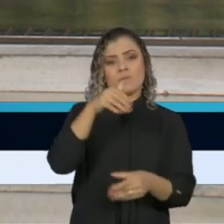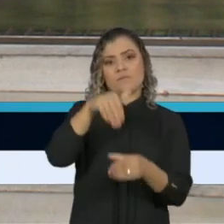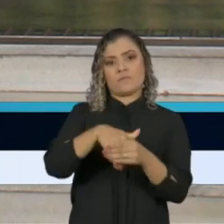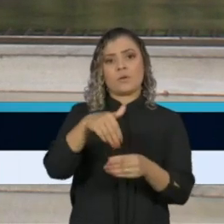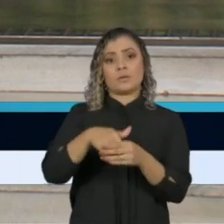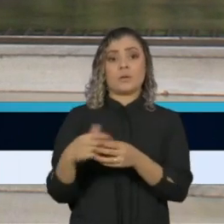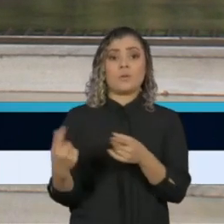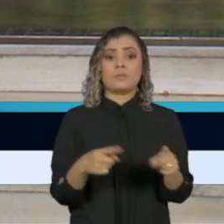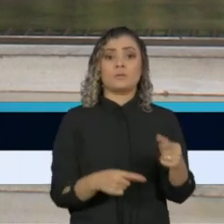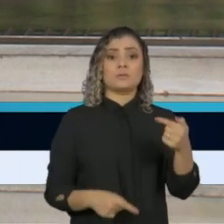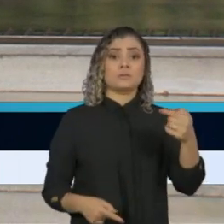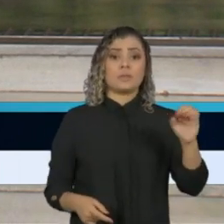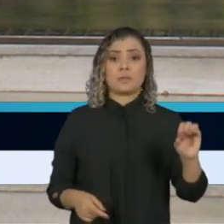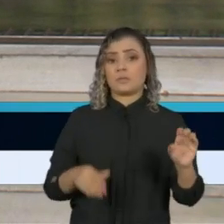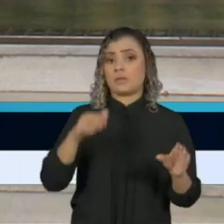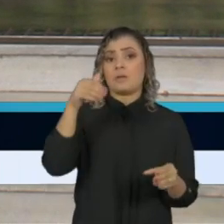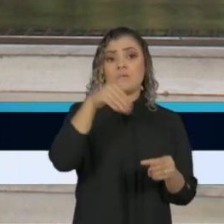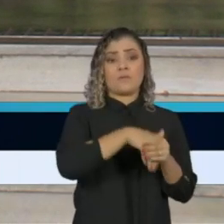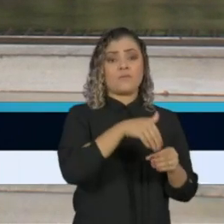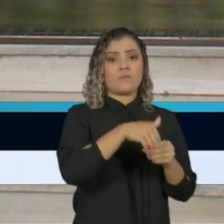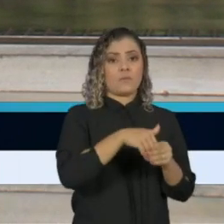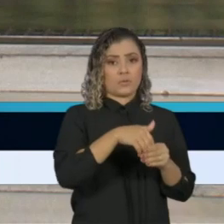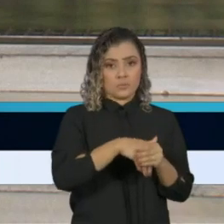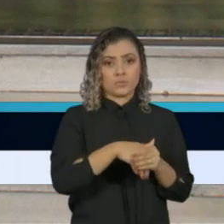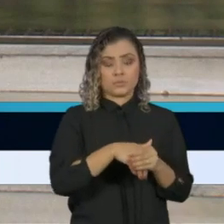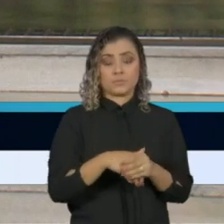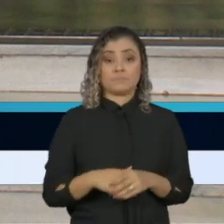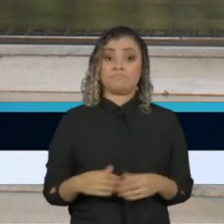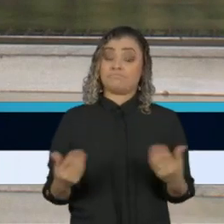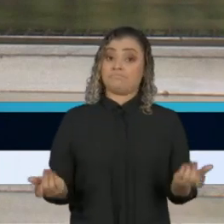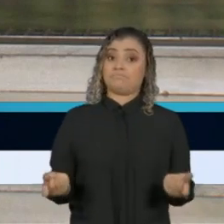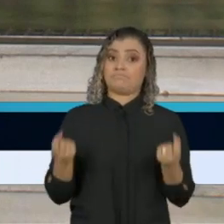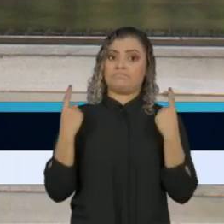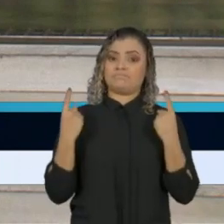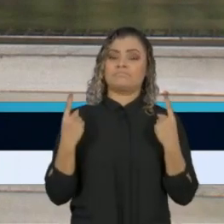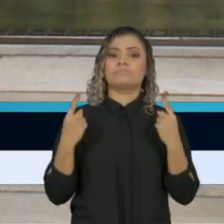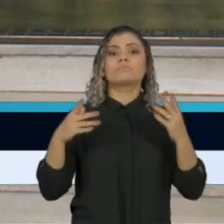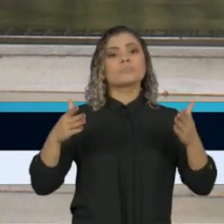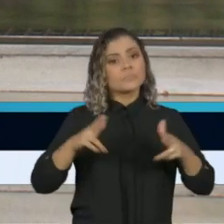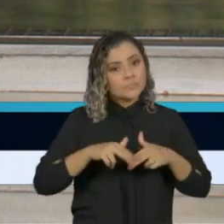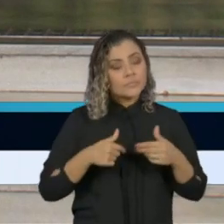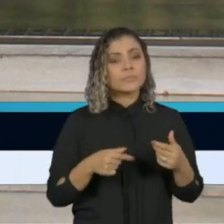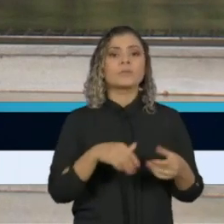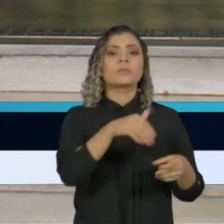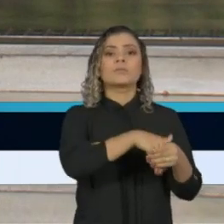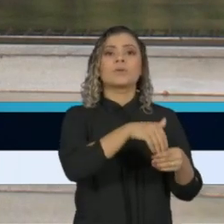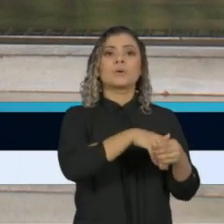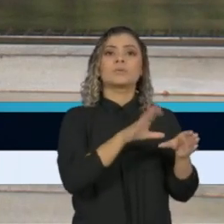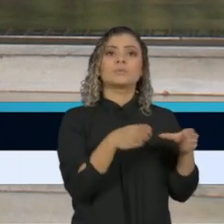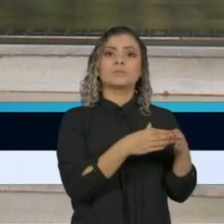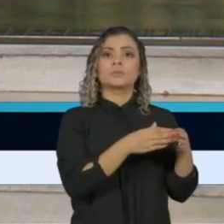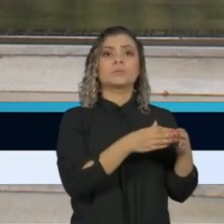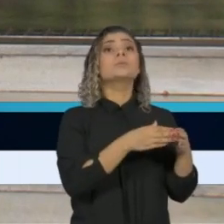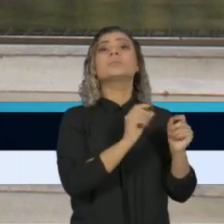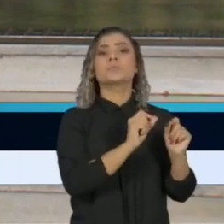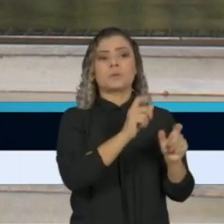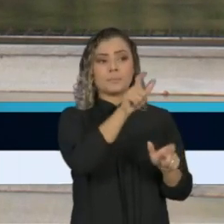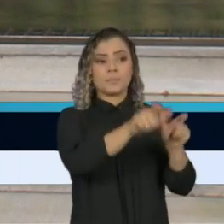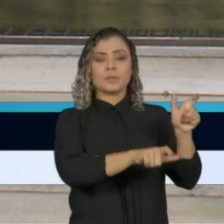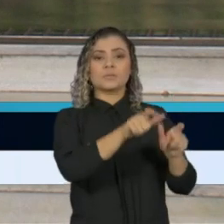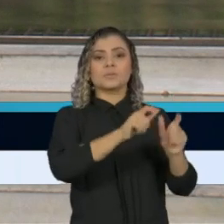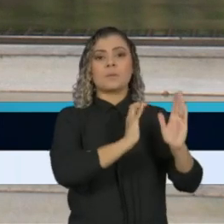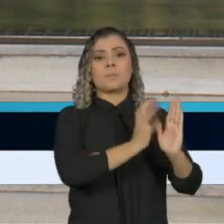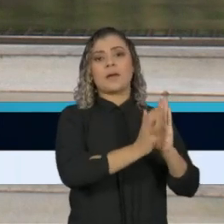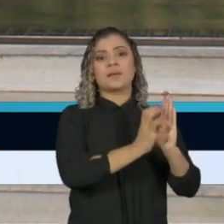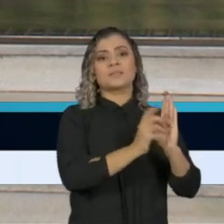contra 70 votos contrários. Curiosamente, votos de parlamentares